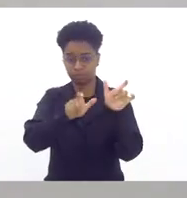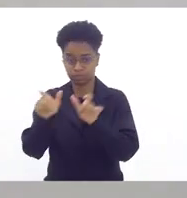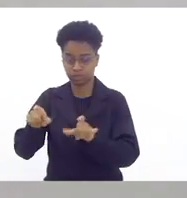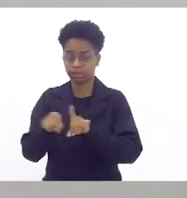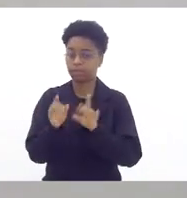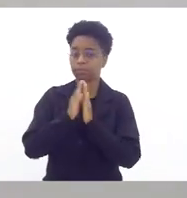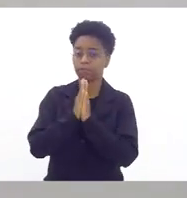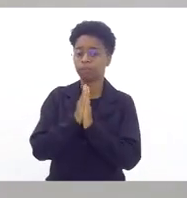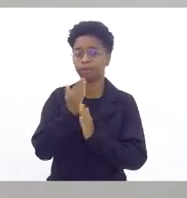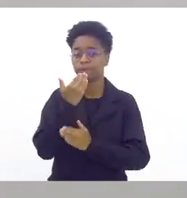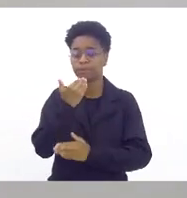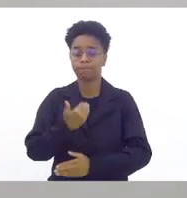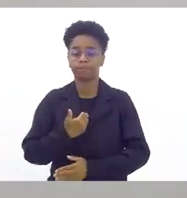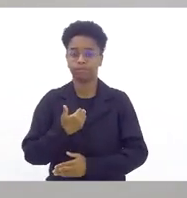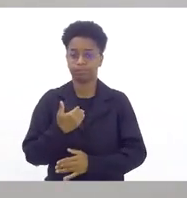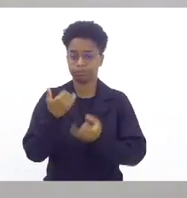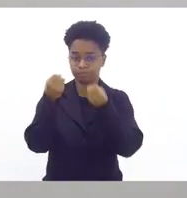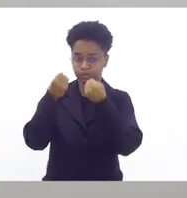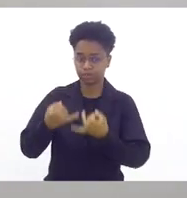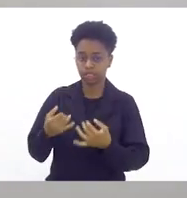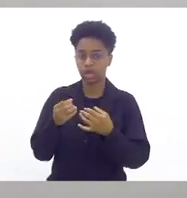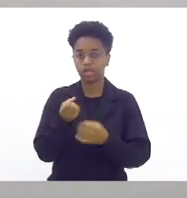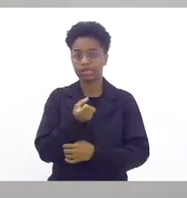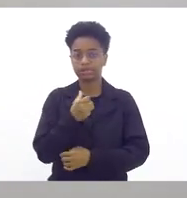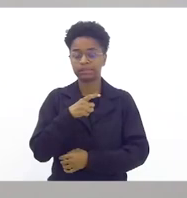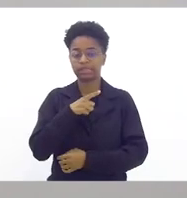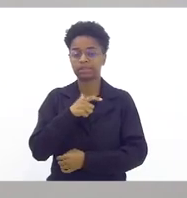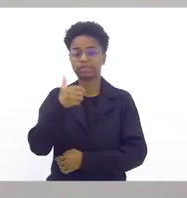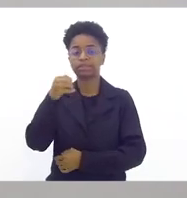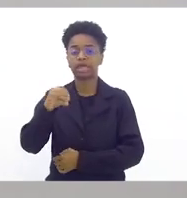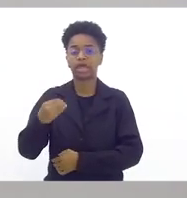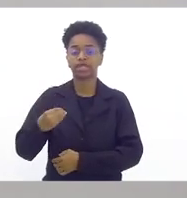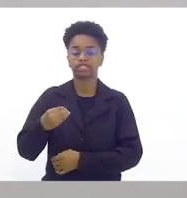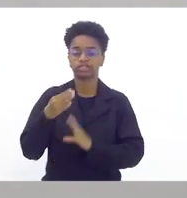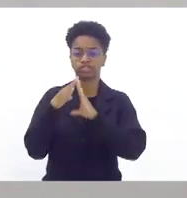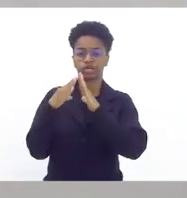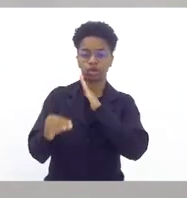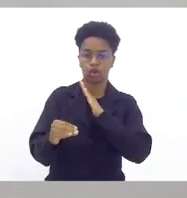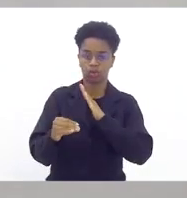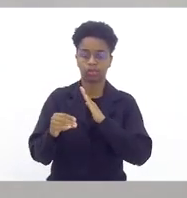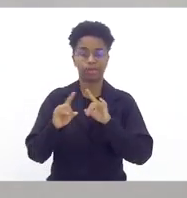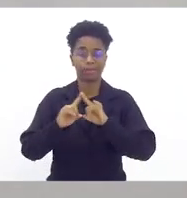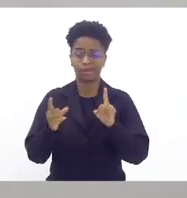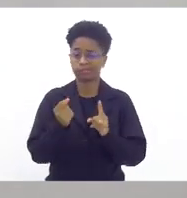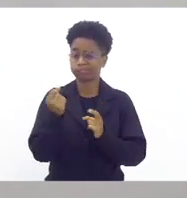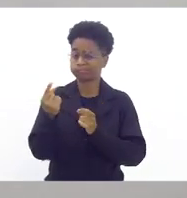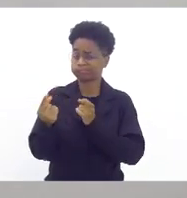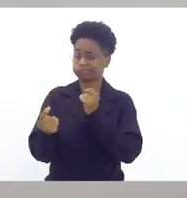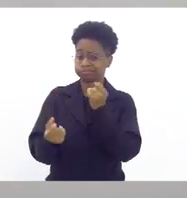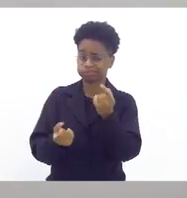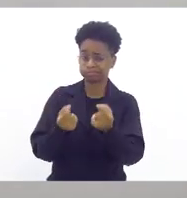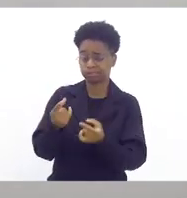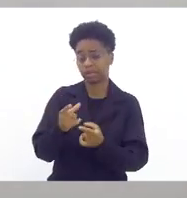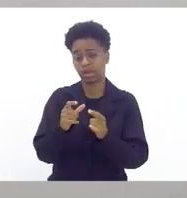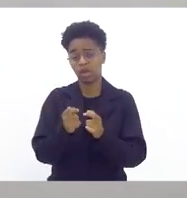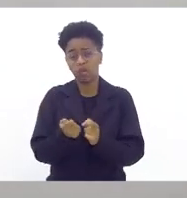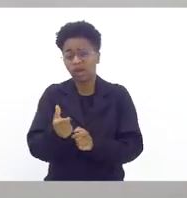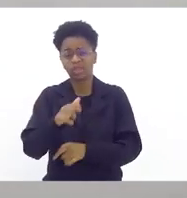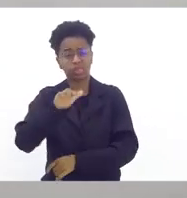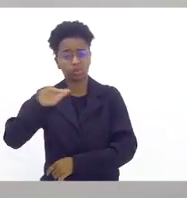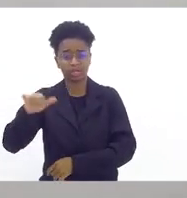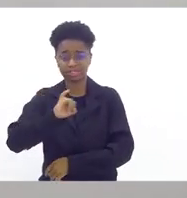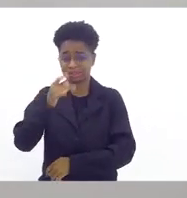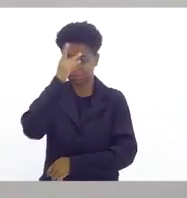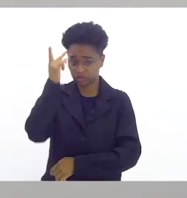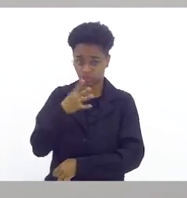pessoas falarem o nome de 10 quilômetros existentes. Raramente, ou melhor, quase nunca, quando é uma plateia formada por pessoas distantes da